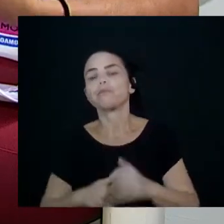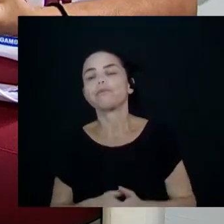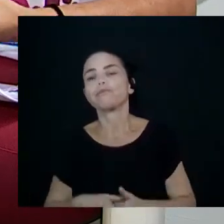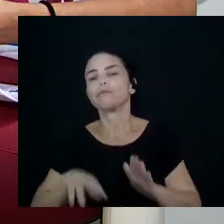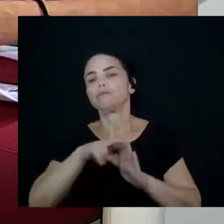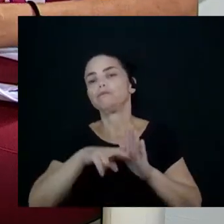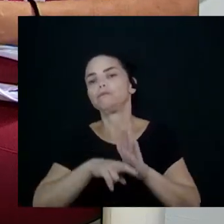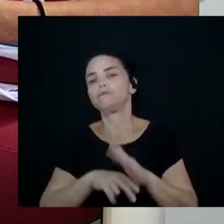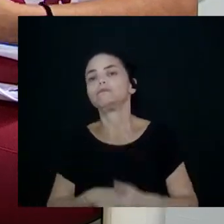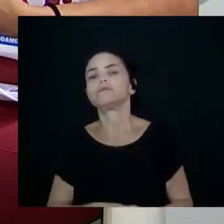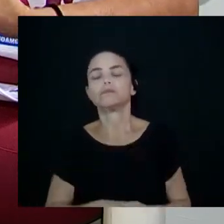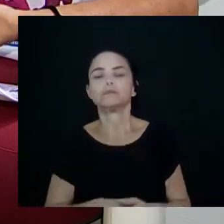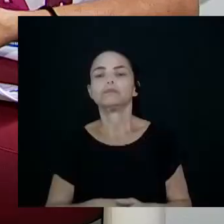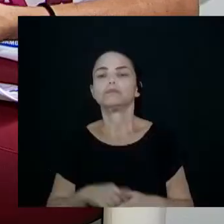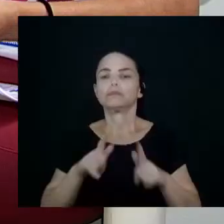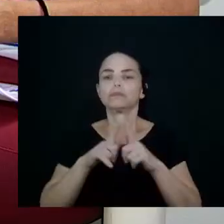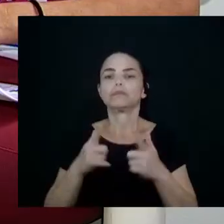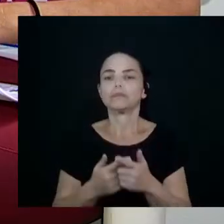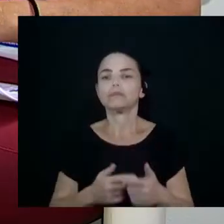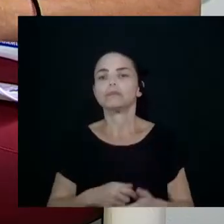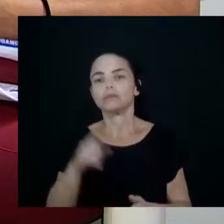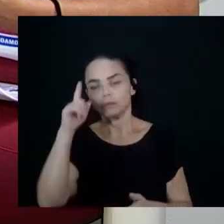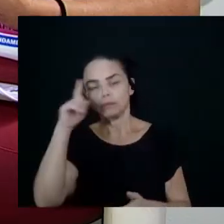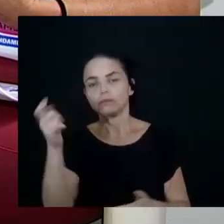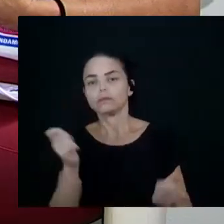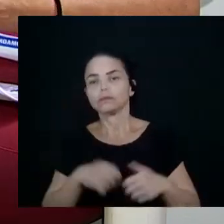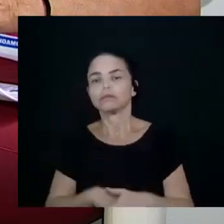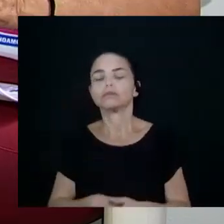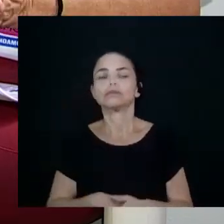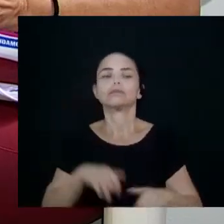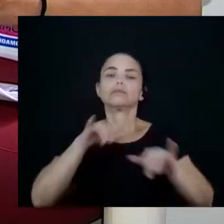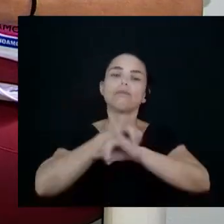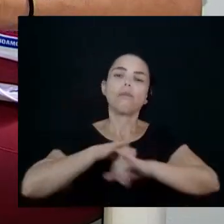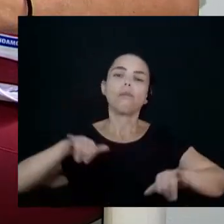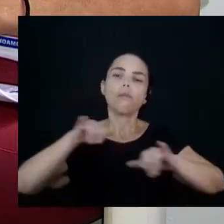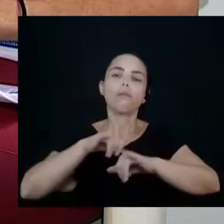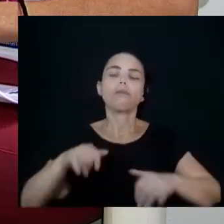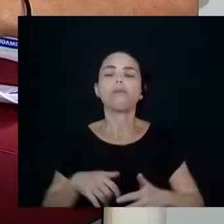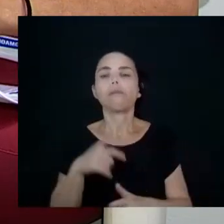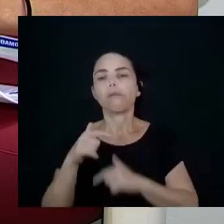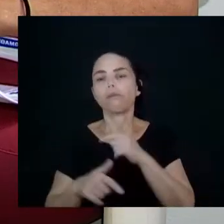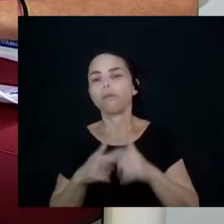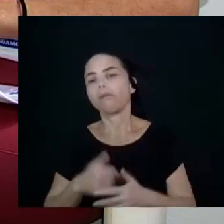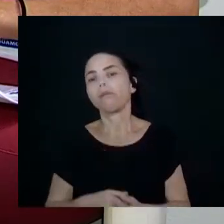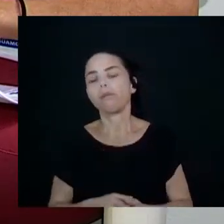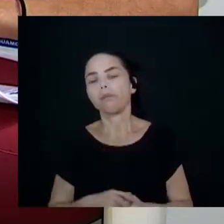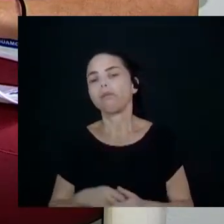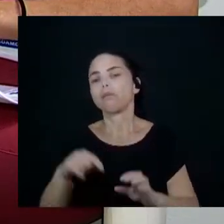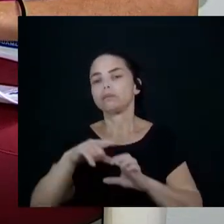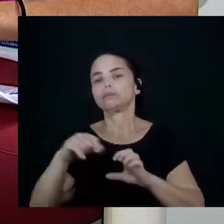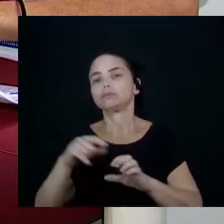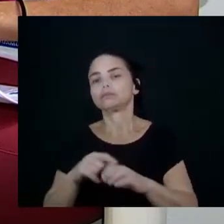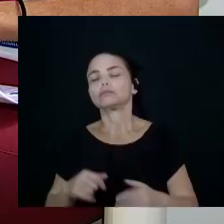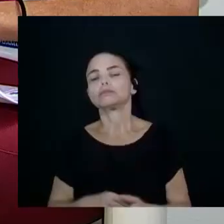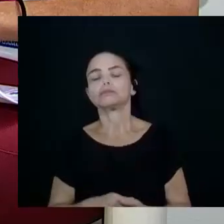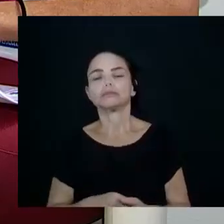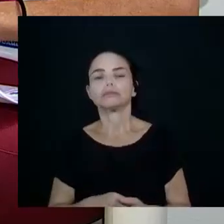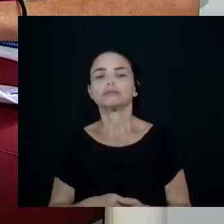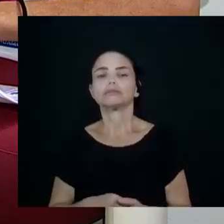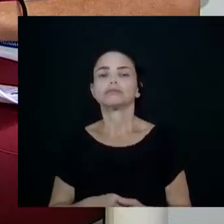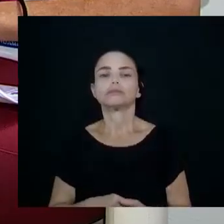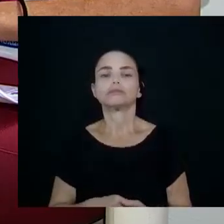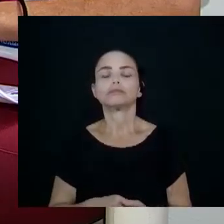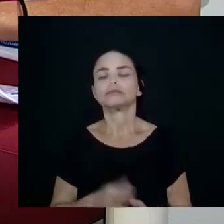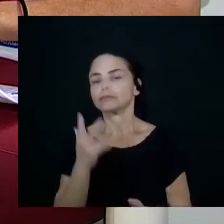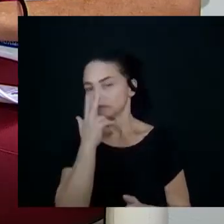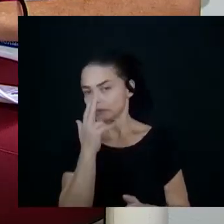no grupo, dias em que elas podem lá divulgar os seus produtos, serviços, o seu empreendimento, né, de uma forma geral. E parece,